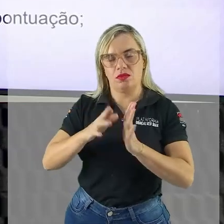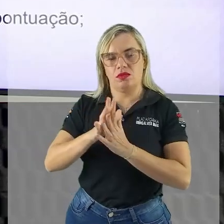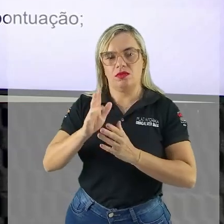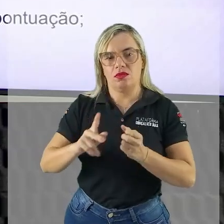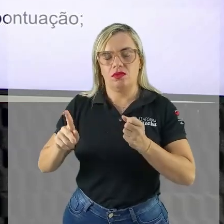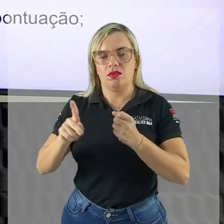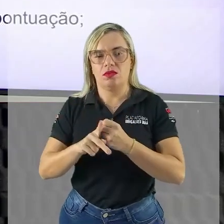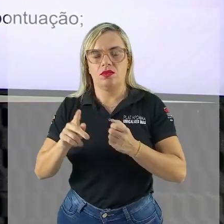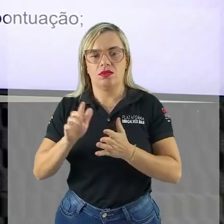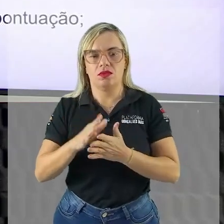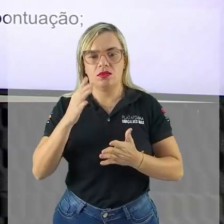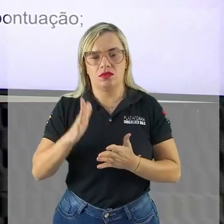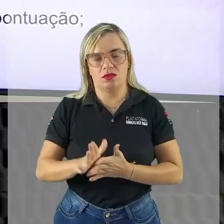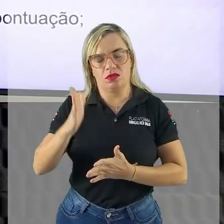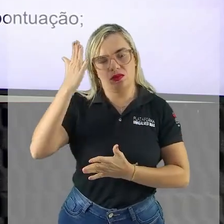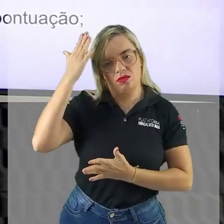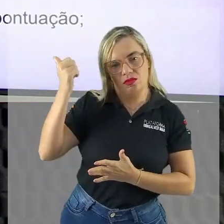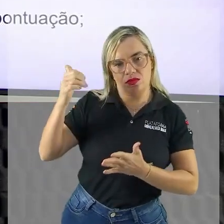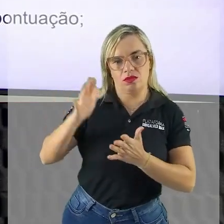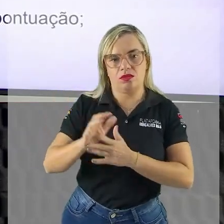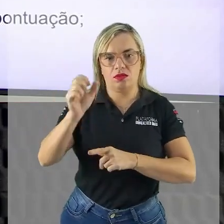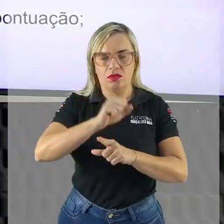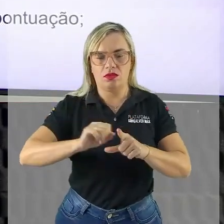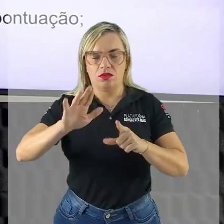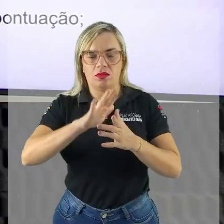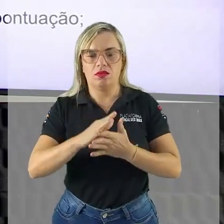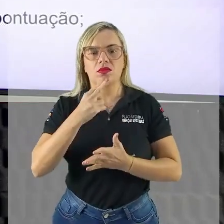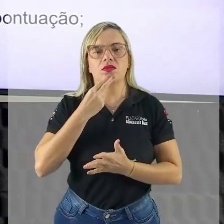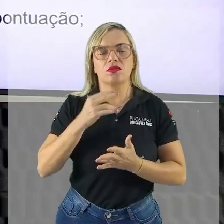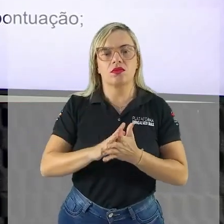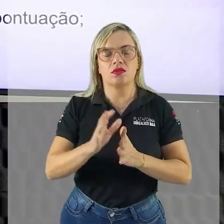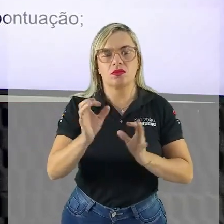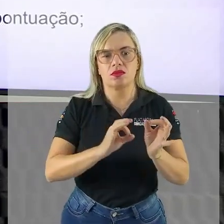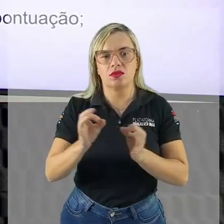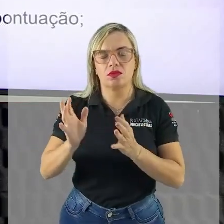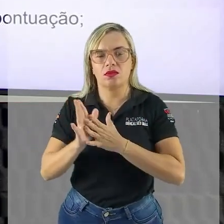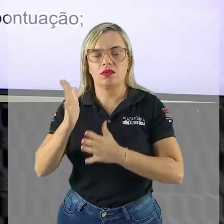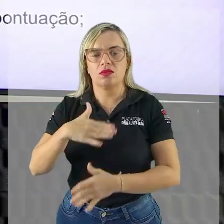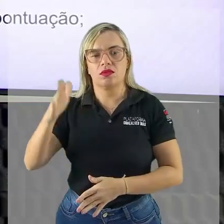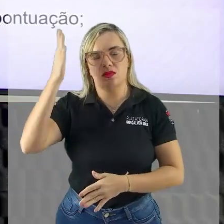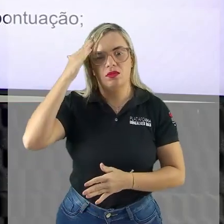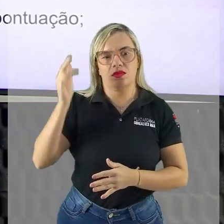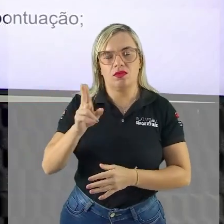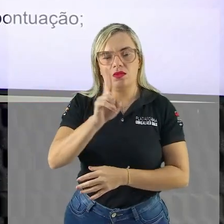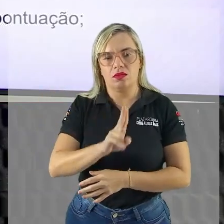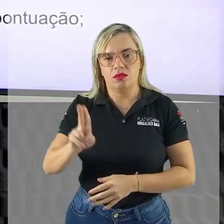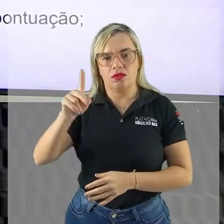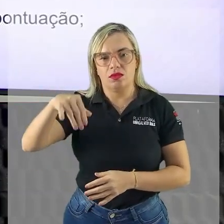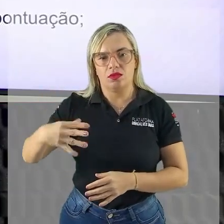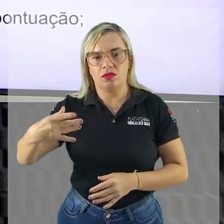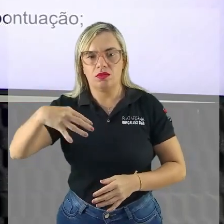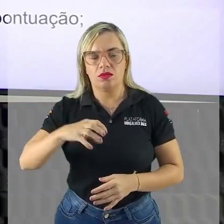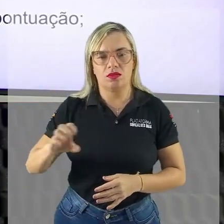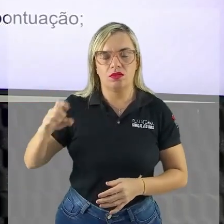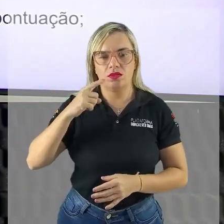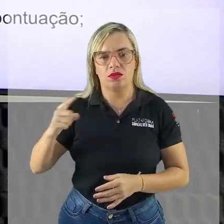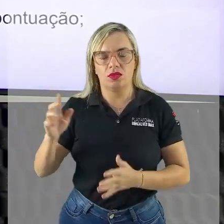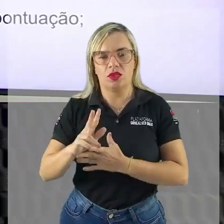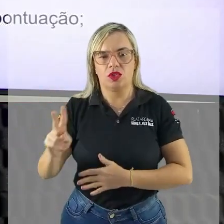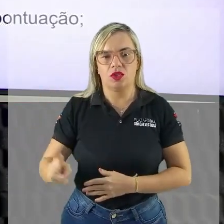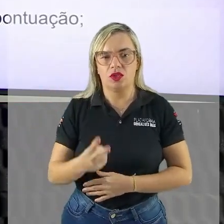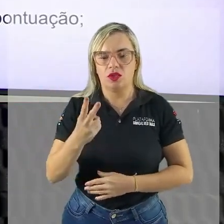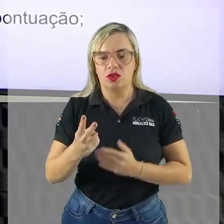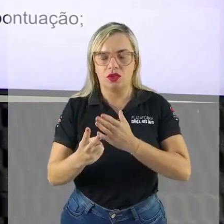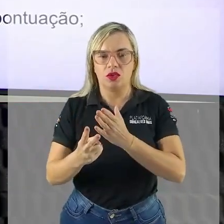pronominal, porque você bem sabe, você que é da plataforma Gonçalves Dias é muito bem preparado, sabe que para usar mesóclise há apenas 2 casos,